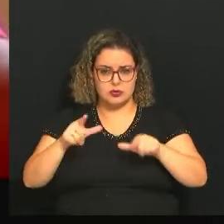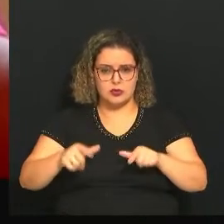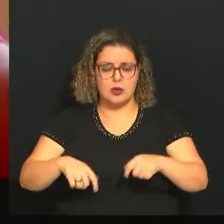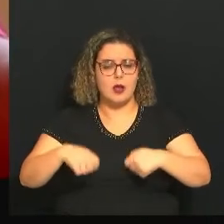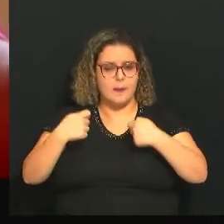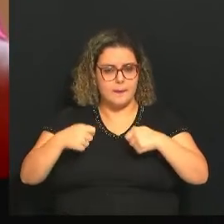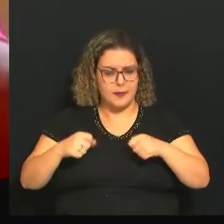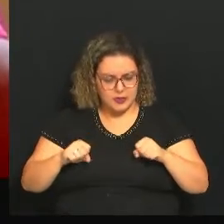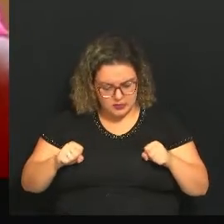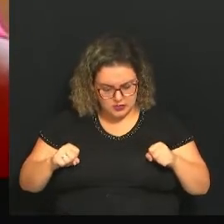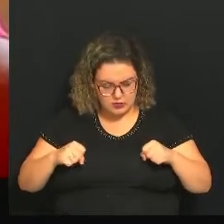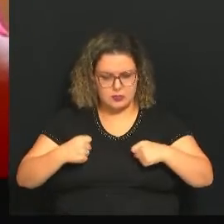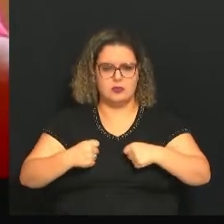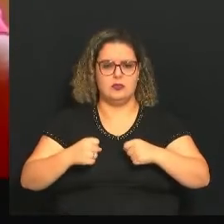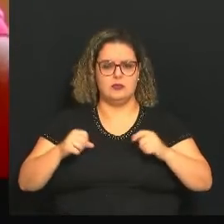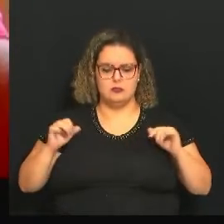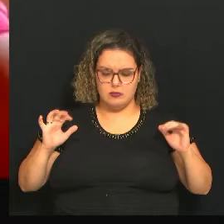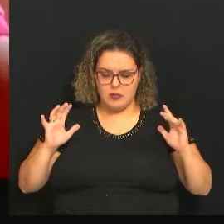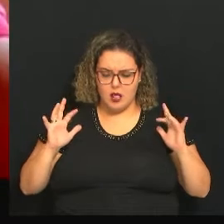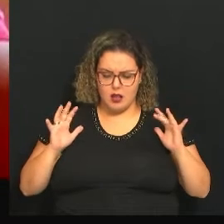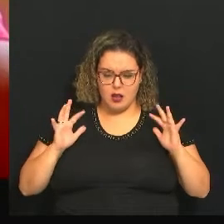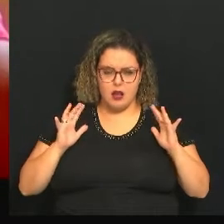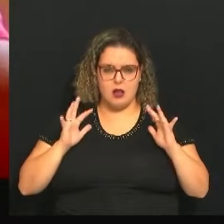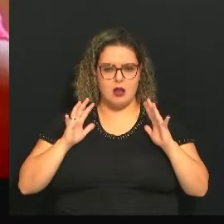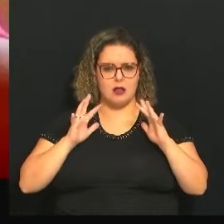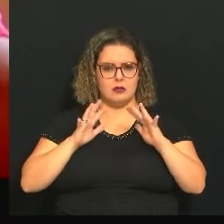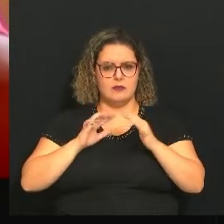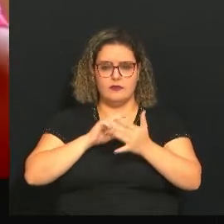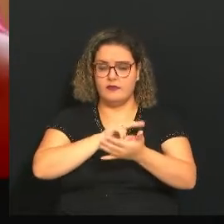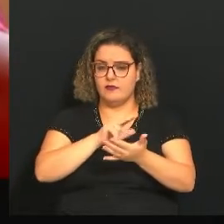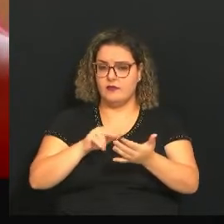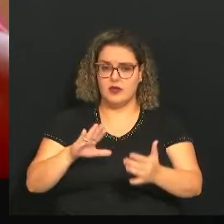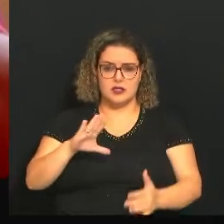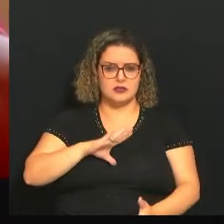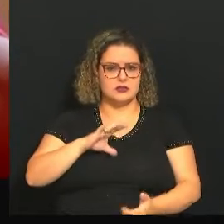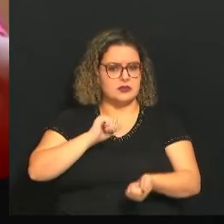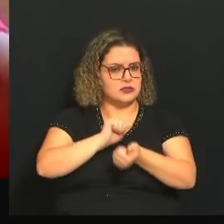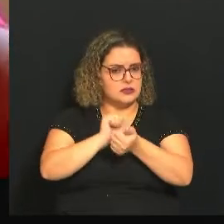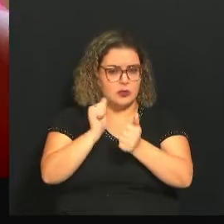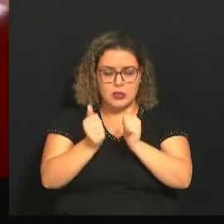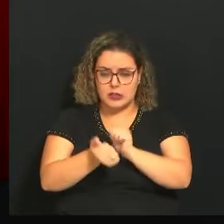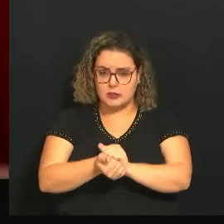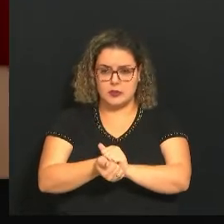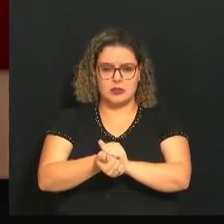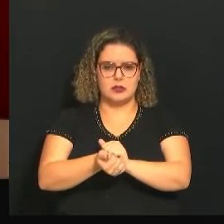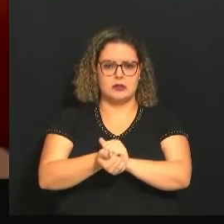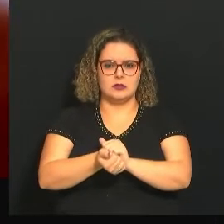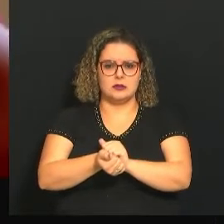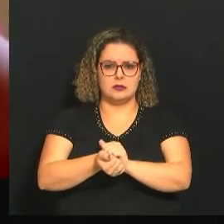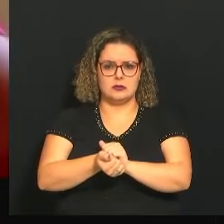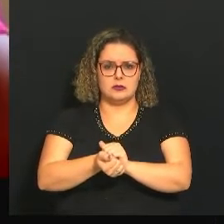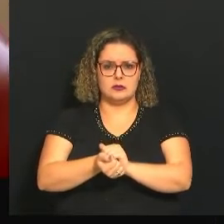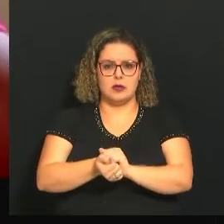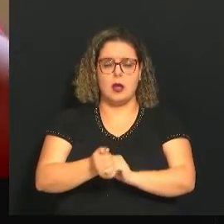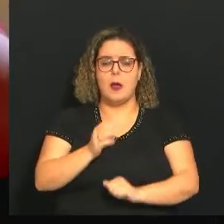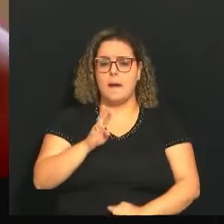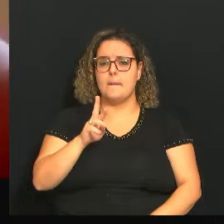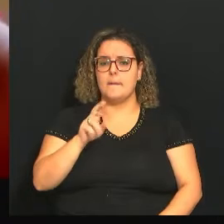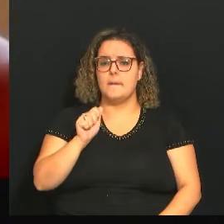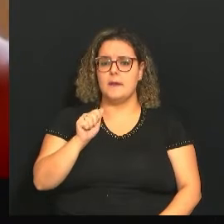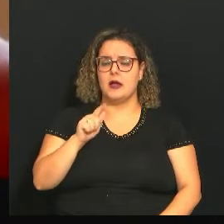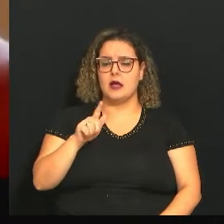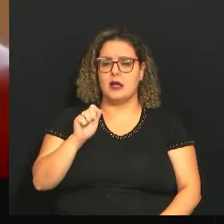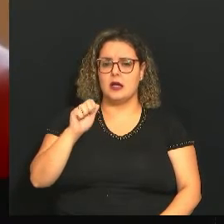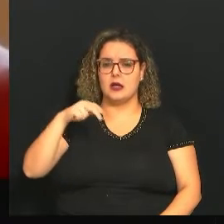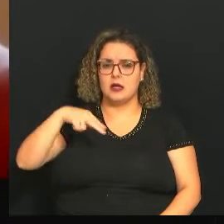momento, reagir, né? Tem várias cidades que estão reajustando o salário. E você pega, Bragança Paulista já anunciou